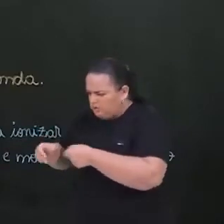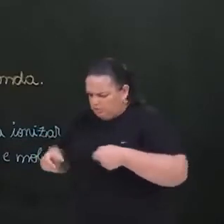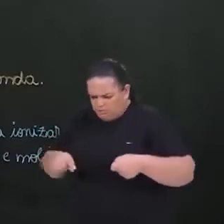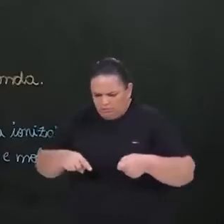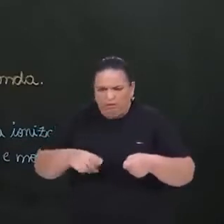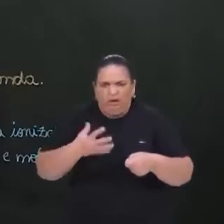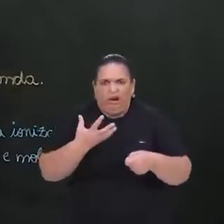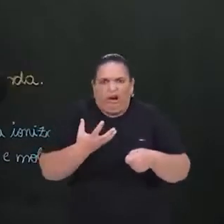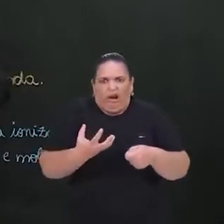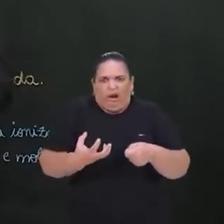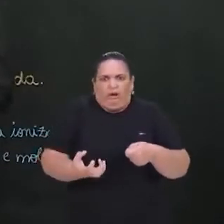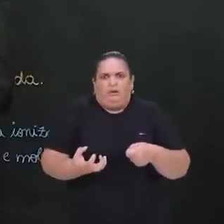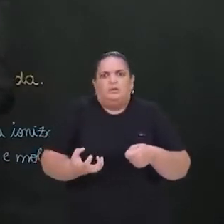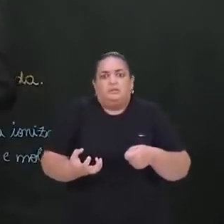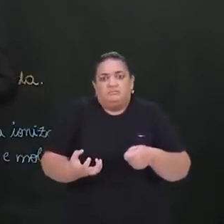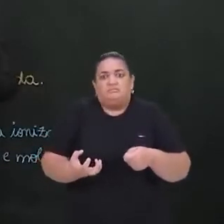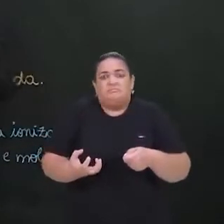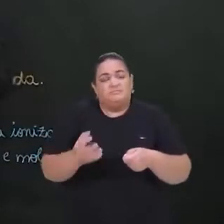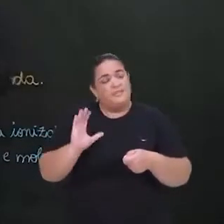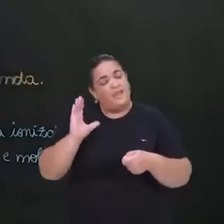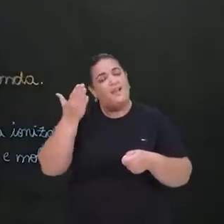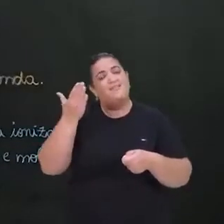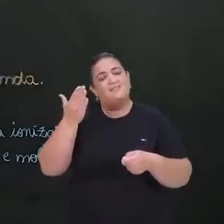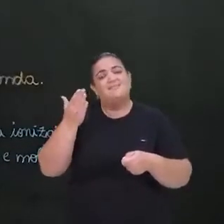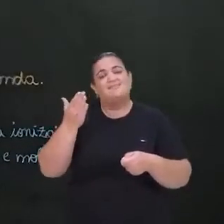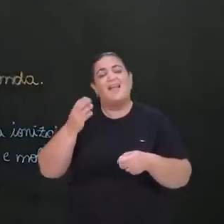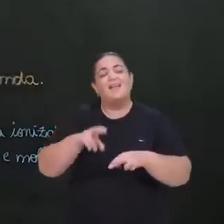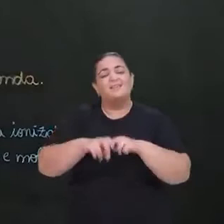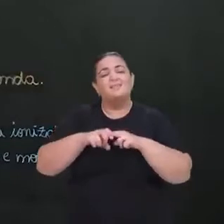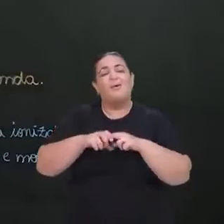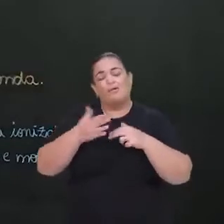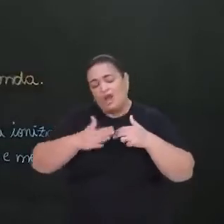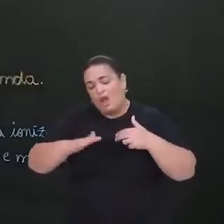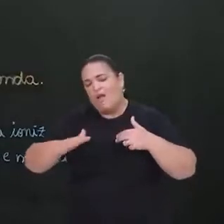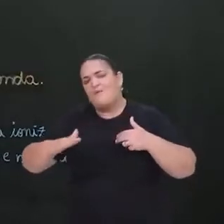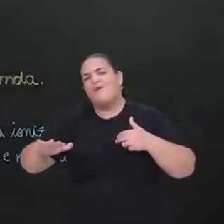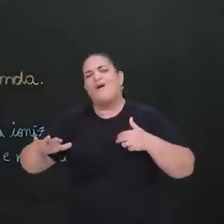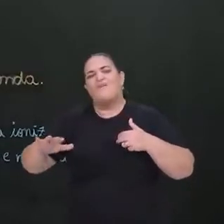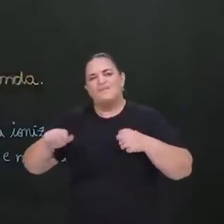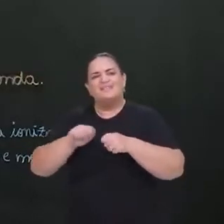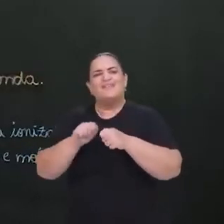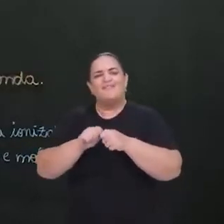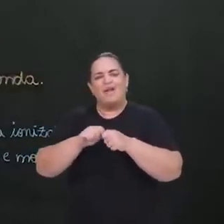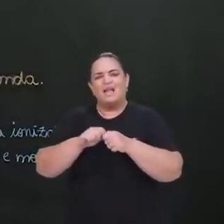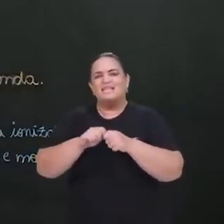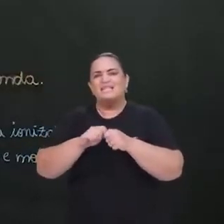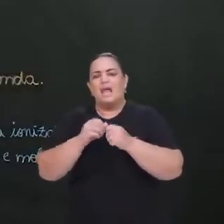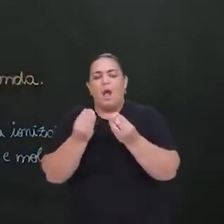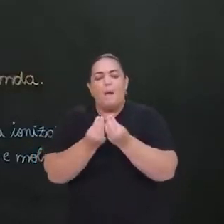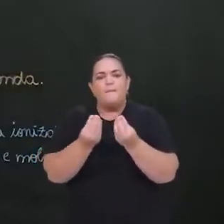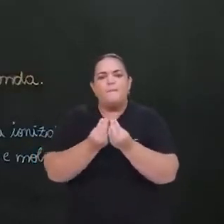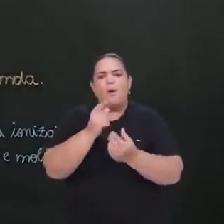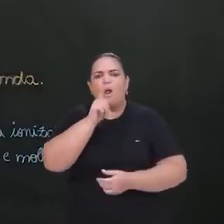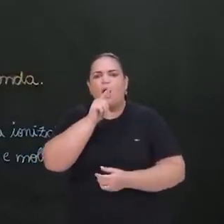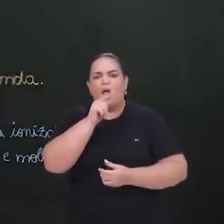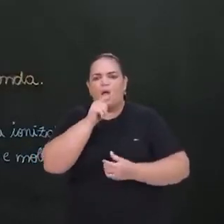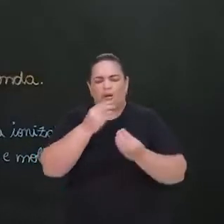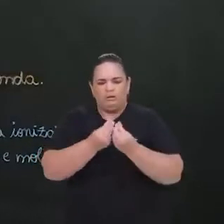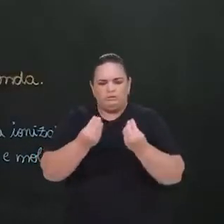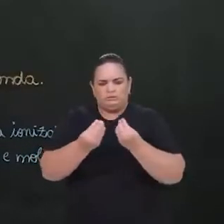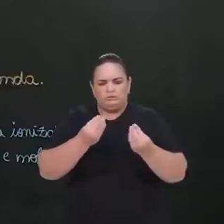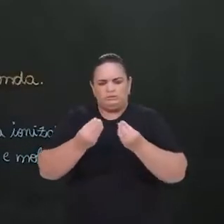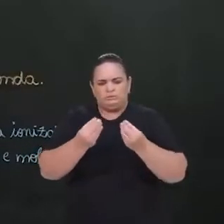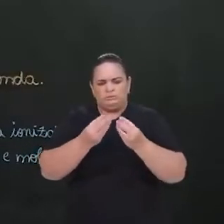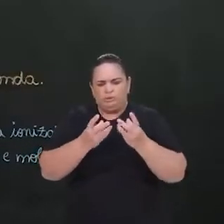muito tempo? Porque esse tipo de onda é a agitação que ele promove nas moléculas de água. Então, se você deixar muito tempo,